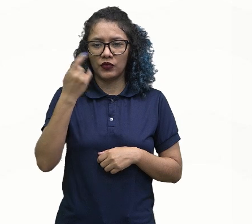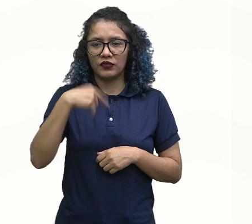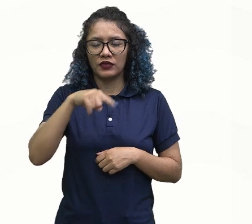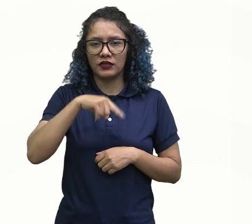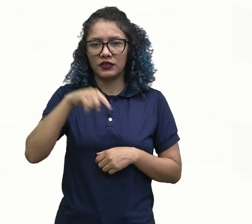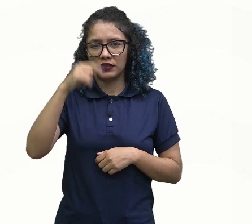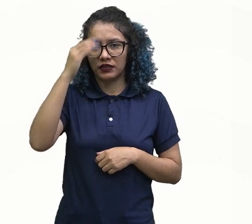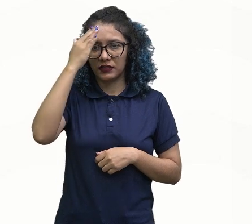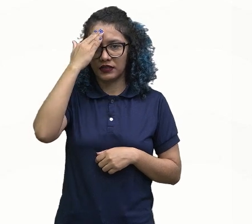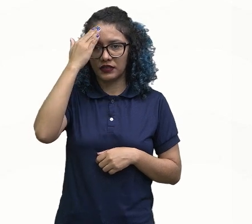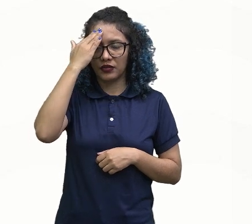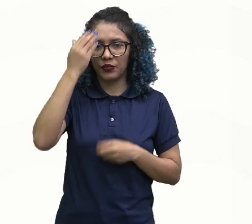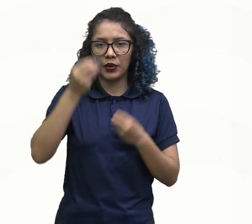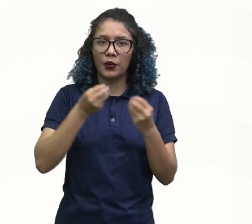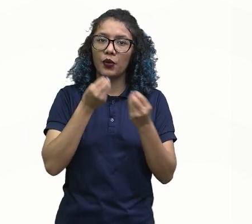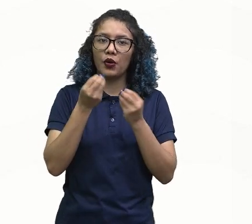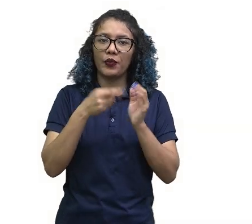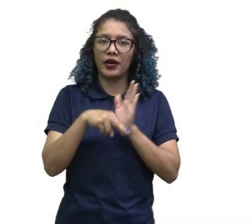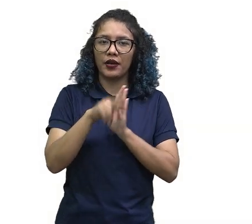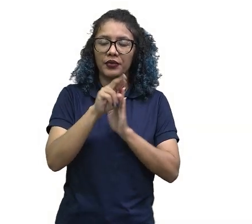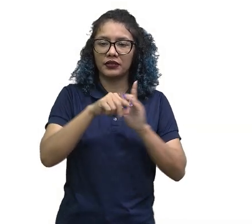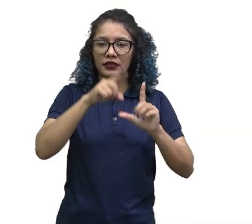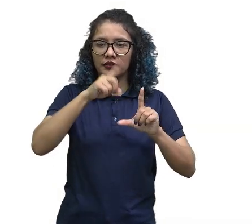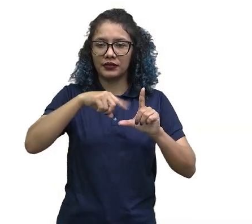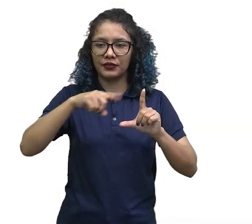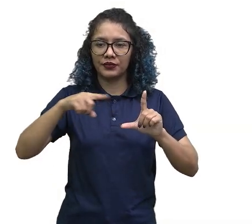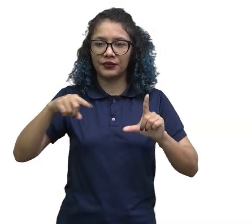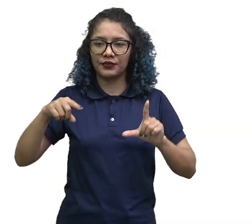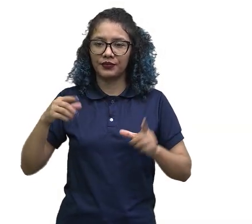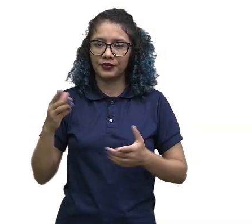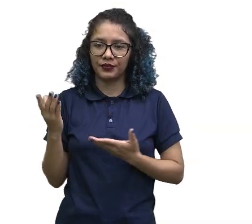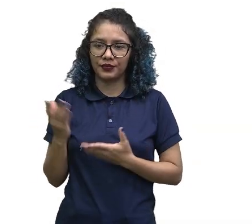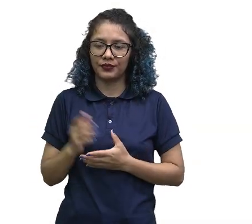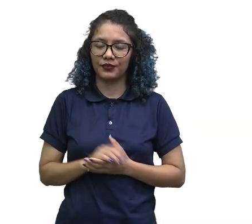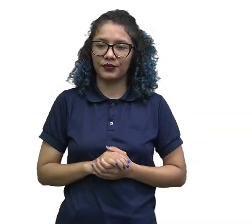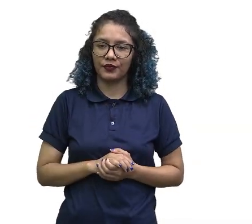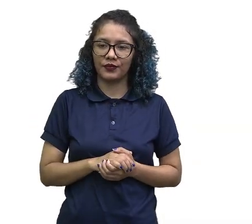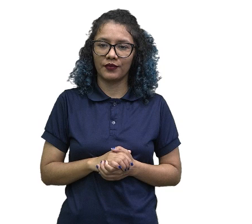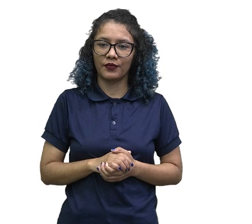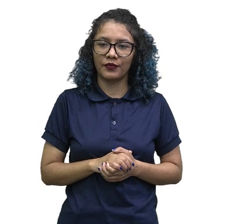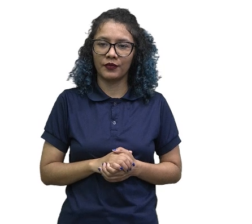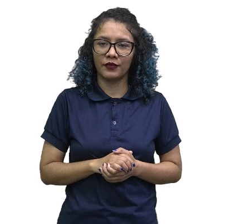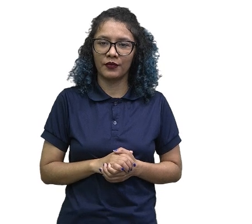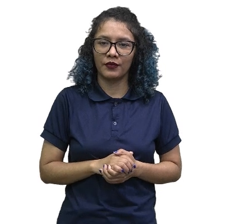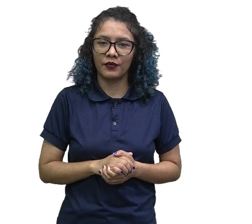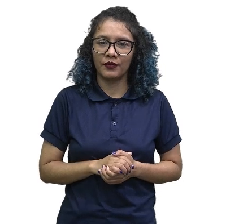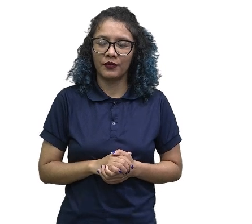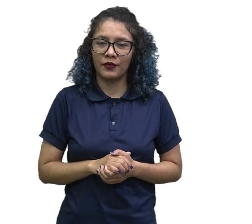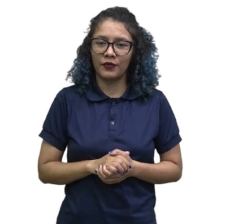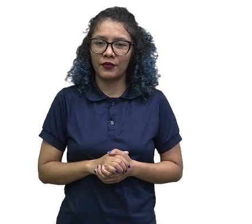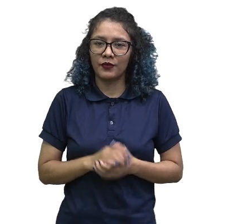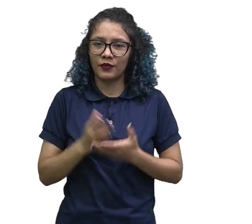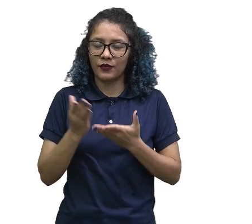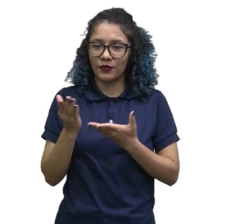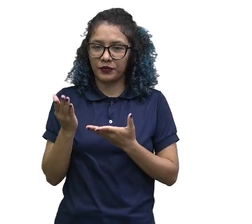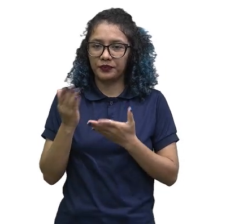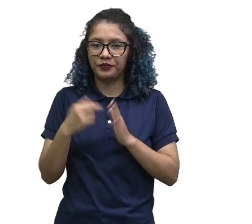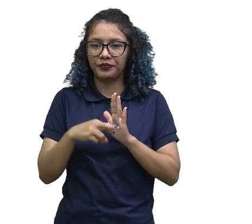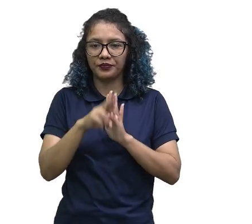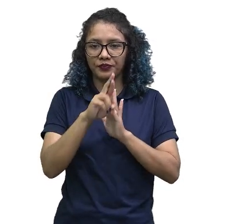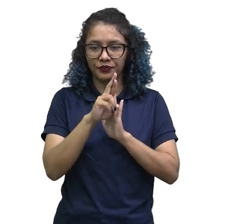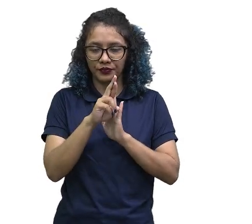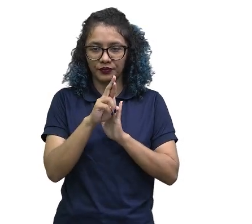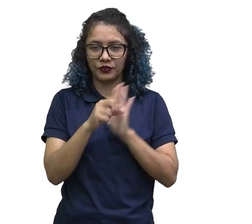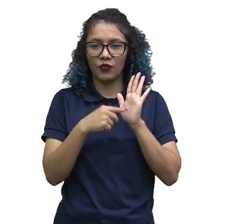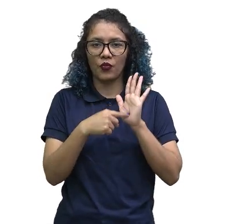ver ela em forma de um gráfico. Dê uma olhada. Essa representação gráfica que vocês estão vendo aí, ela vai